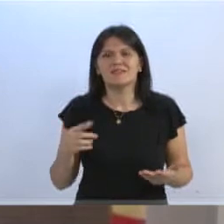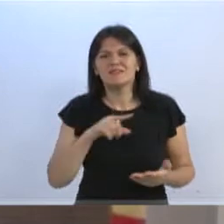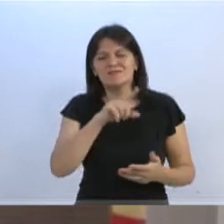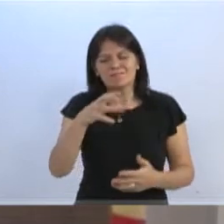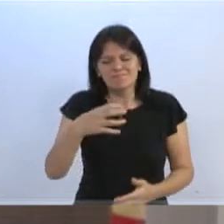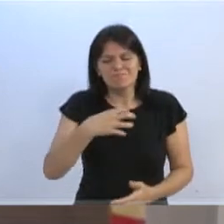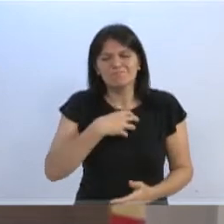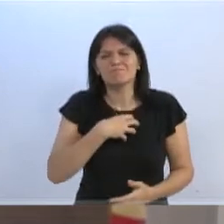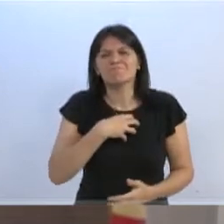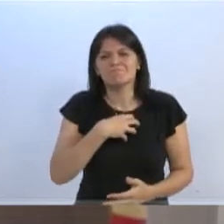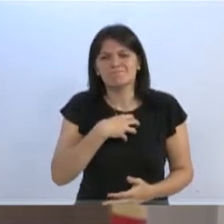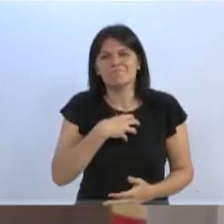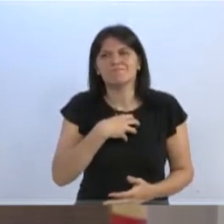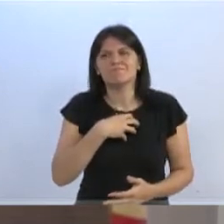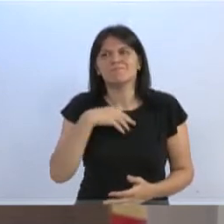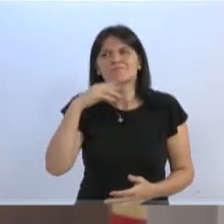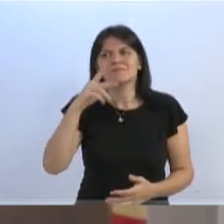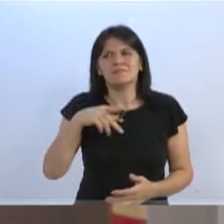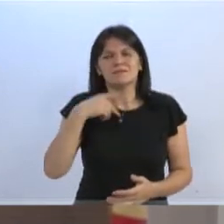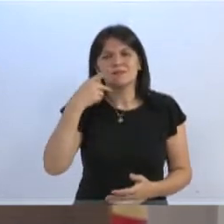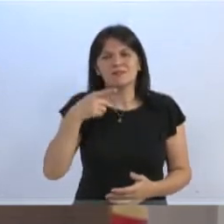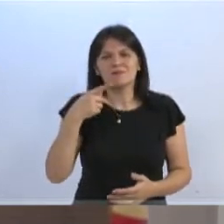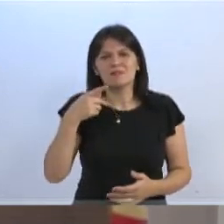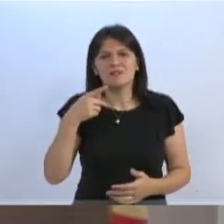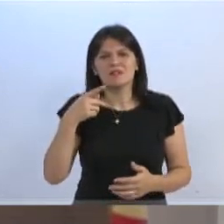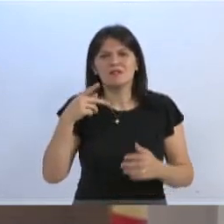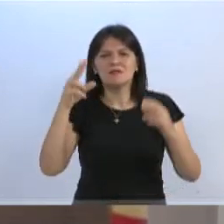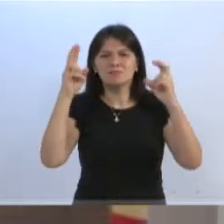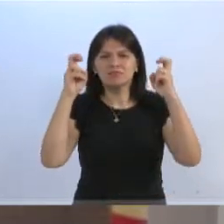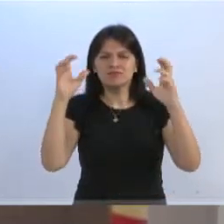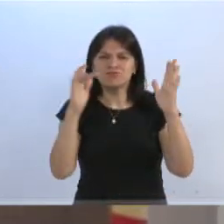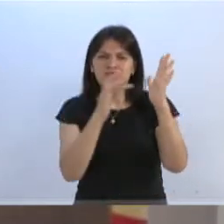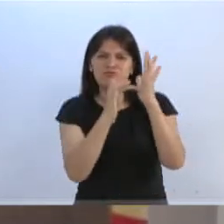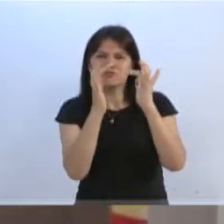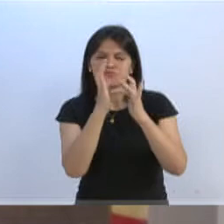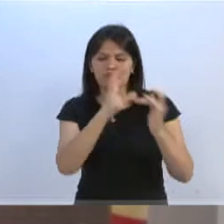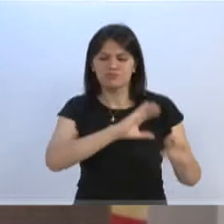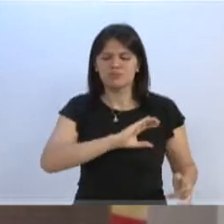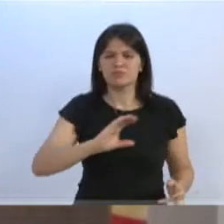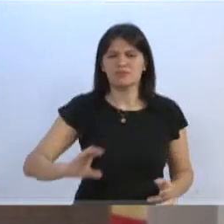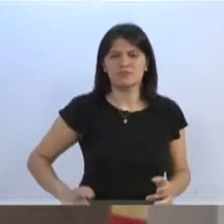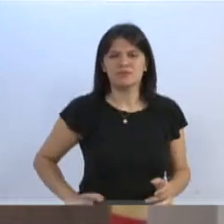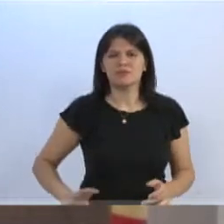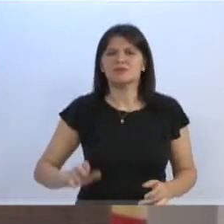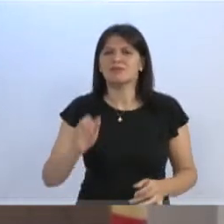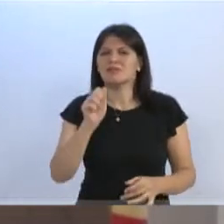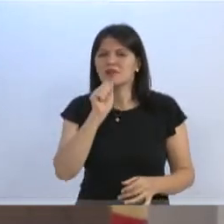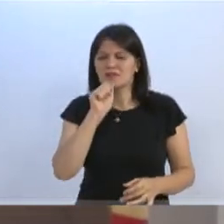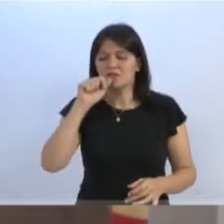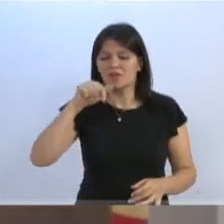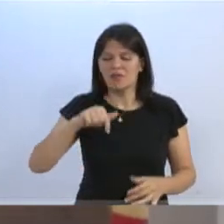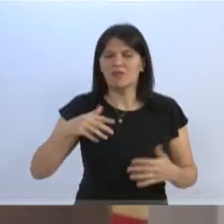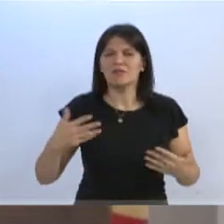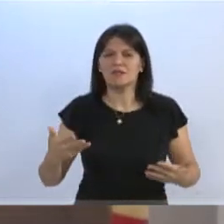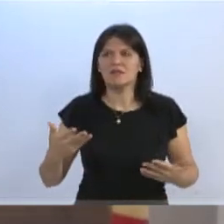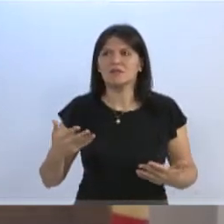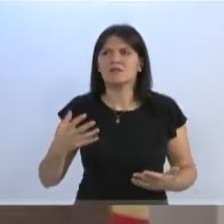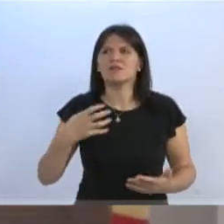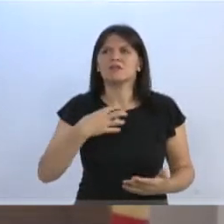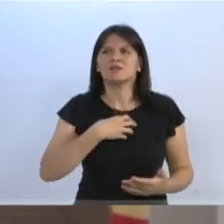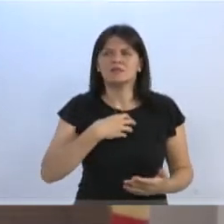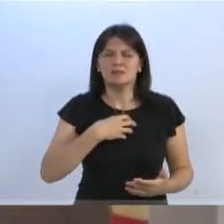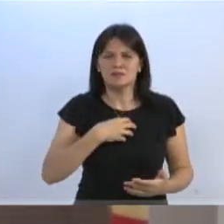sente, quando se fala na figura de Cristo, que hoje ainda Ele está aqui. Eu senti